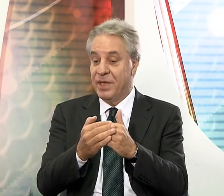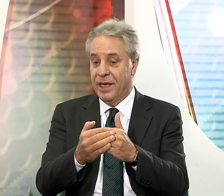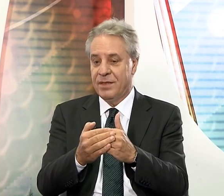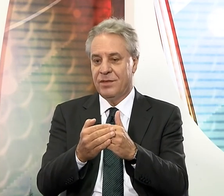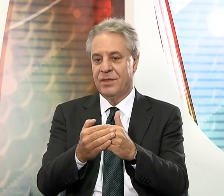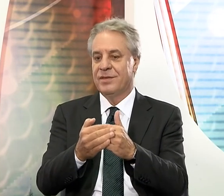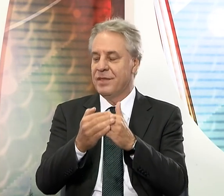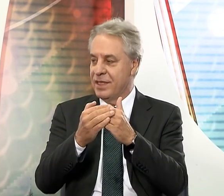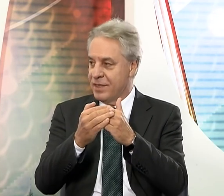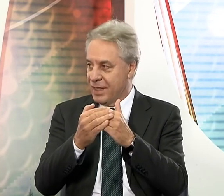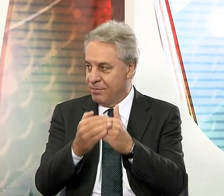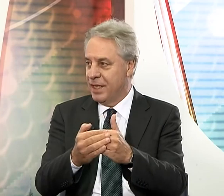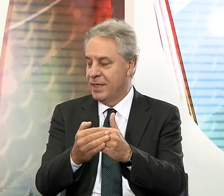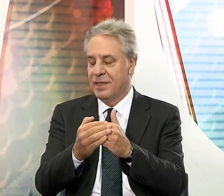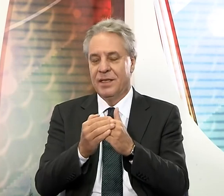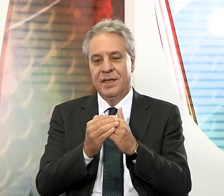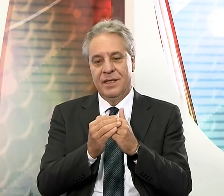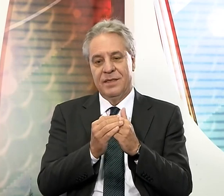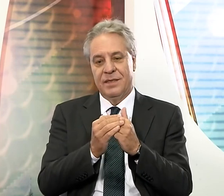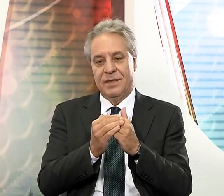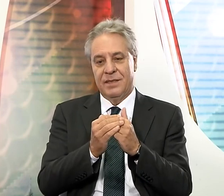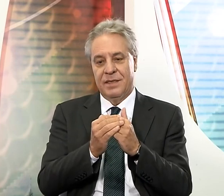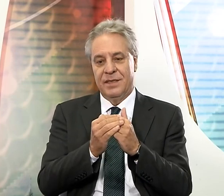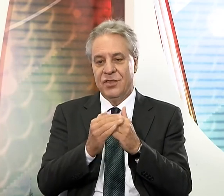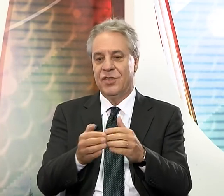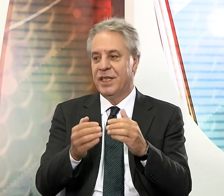que o ambiente seja também